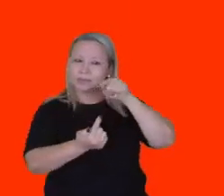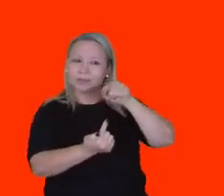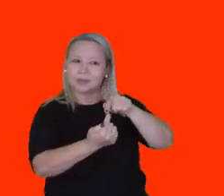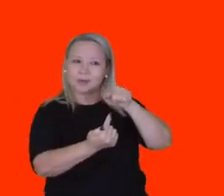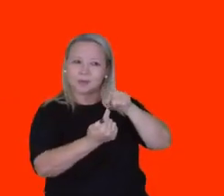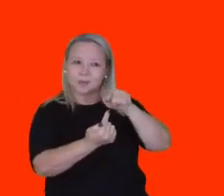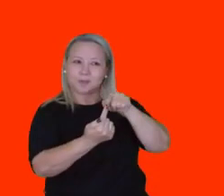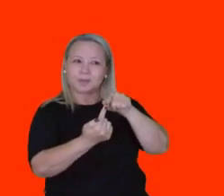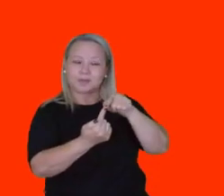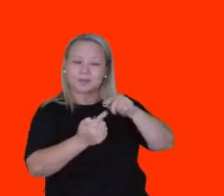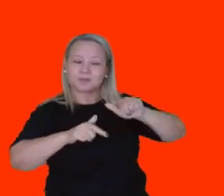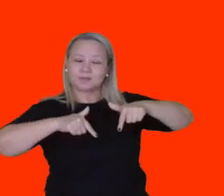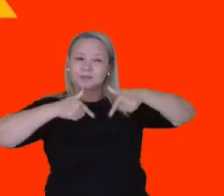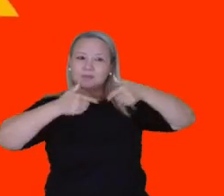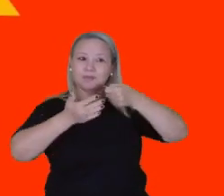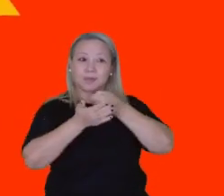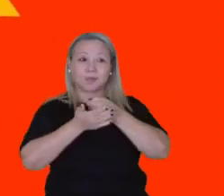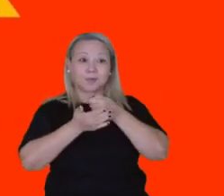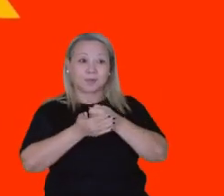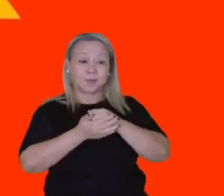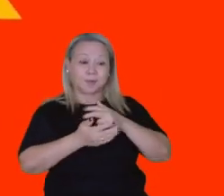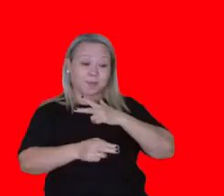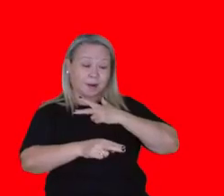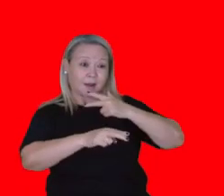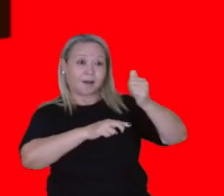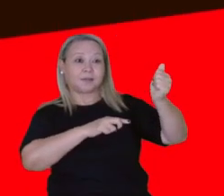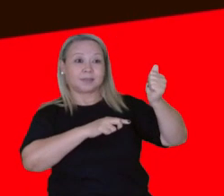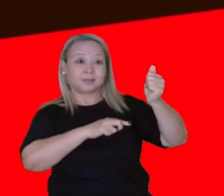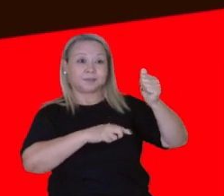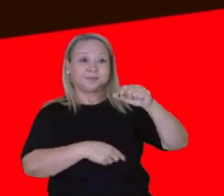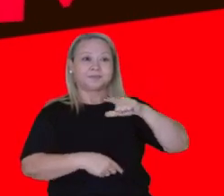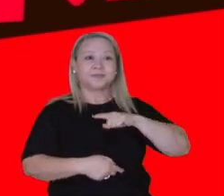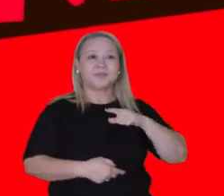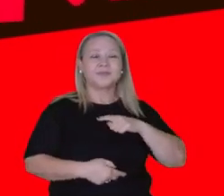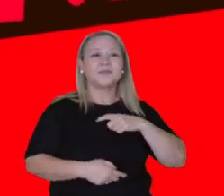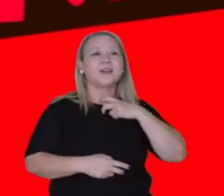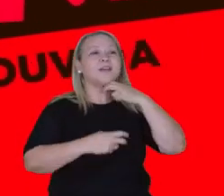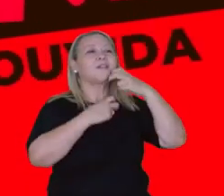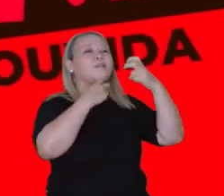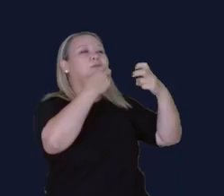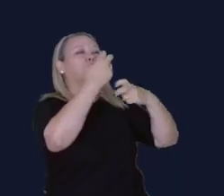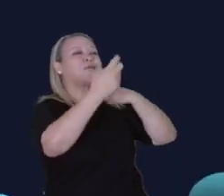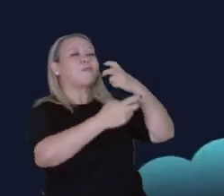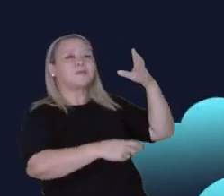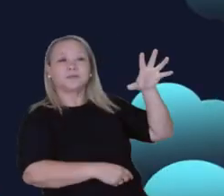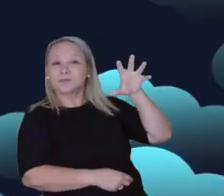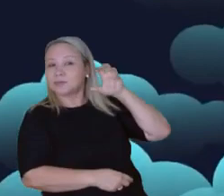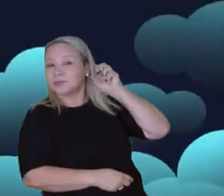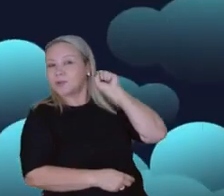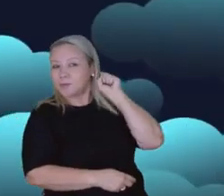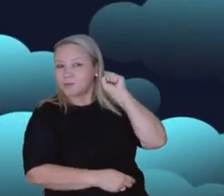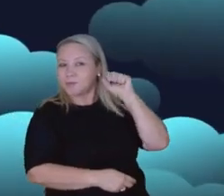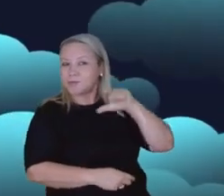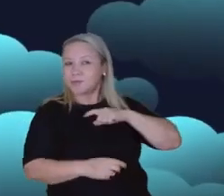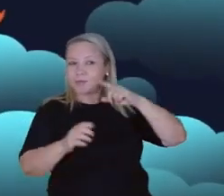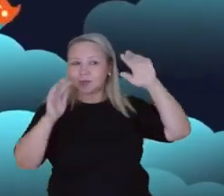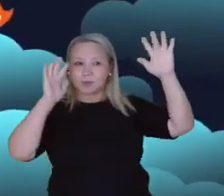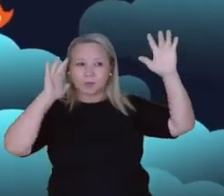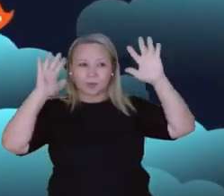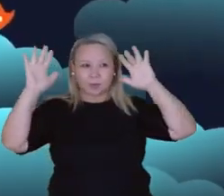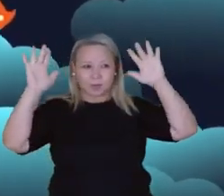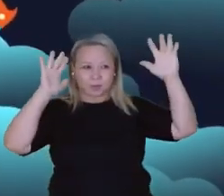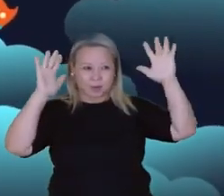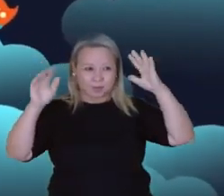Batalhando pra vencer Tenho voz pra ser ouvida Tenho